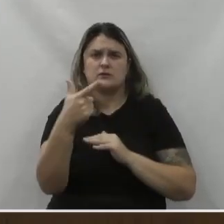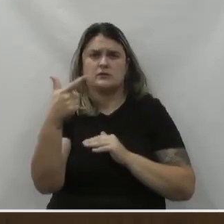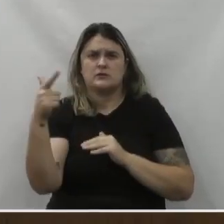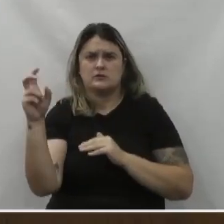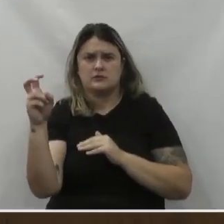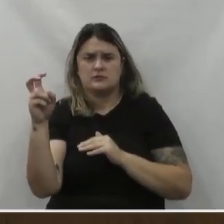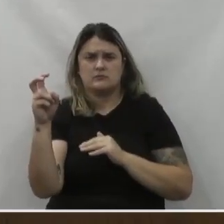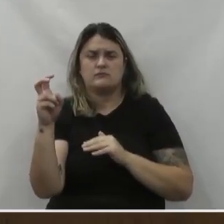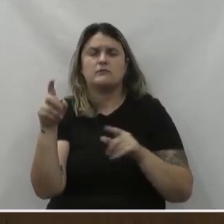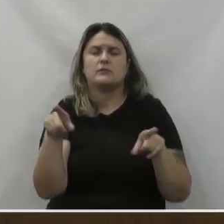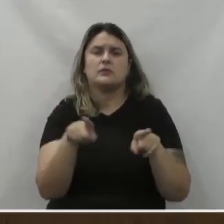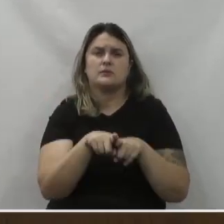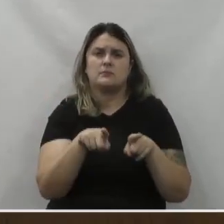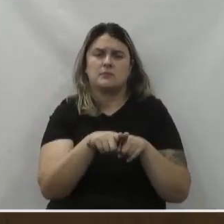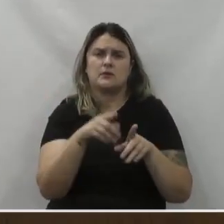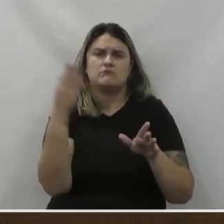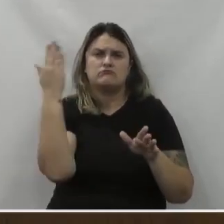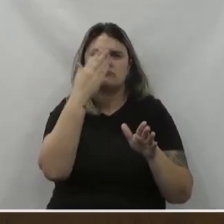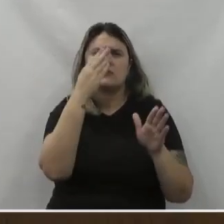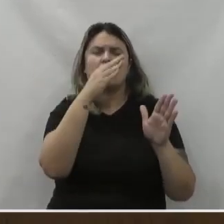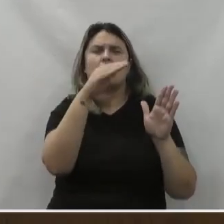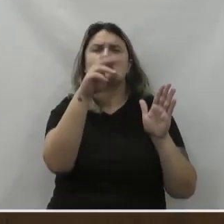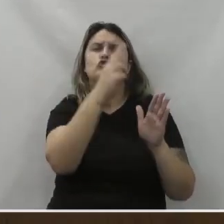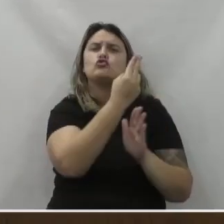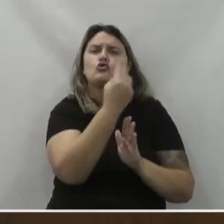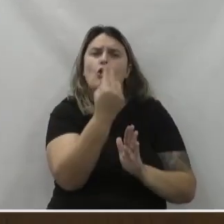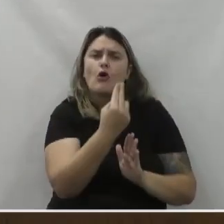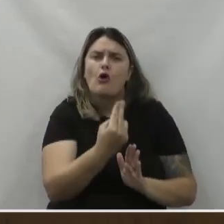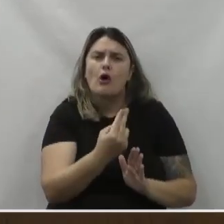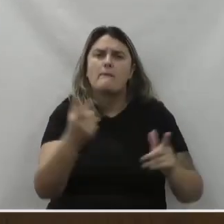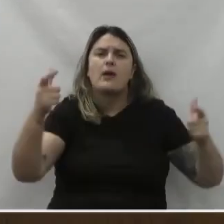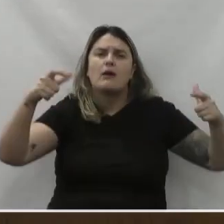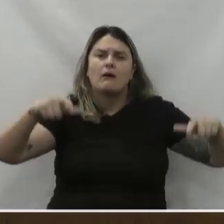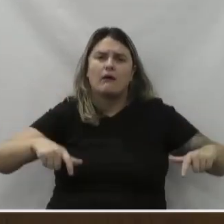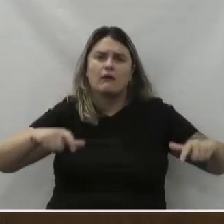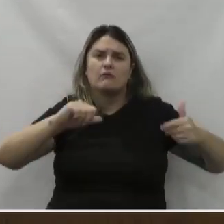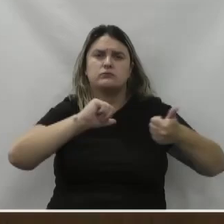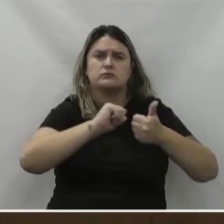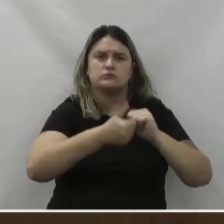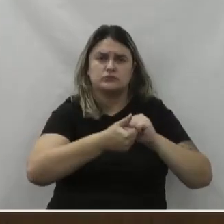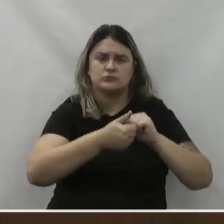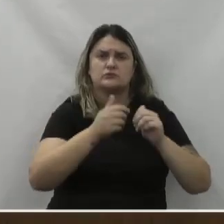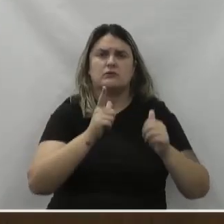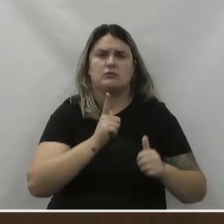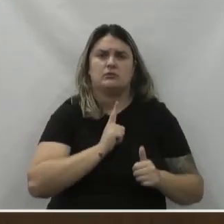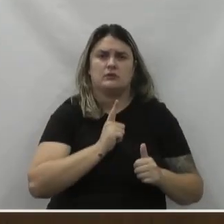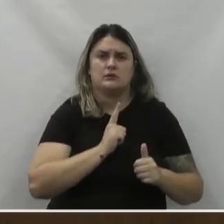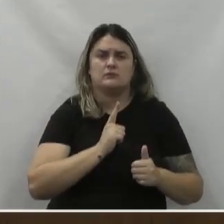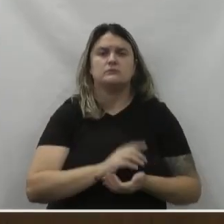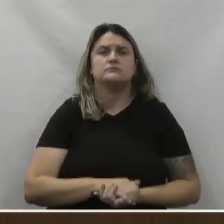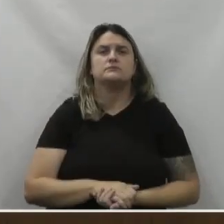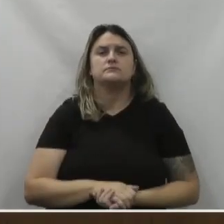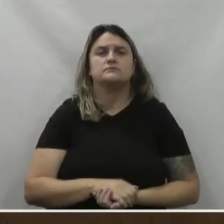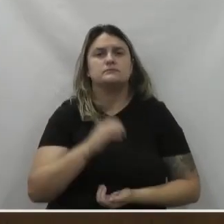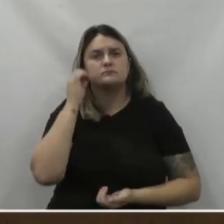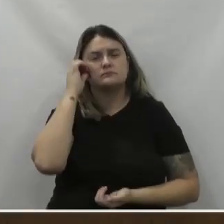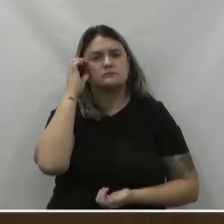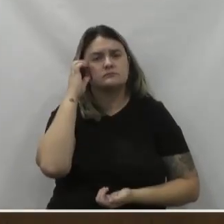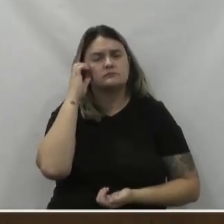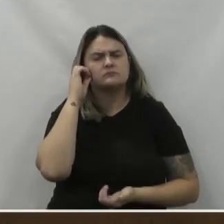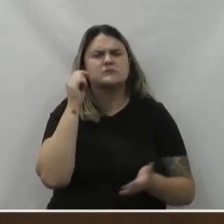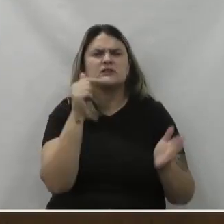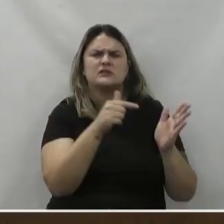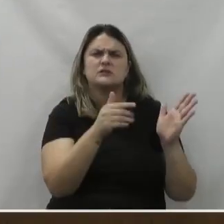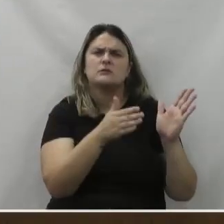4/2025, bem como apresente a relação atualizada de campos esportivos municipais existentes. A